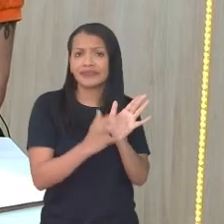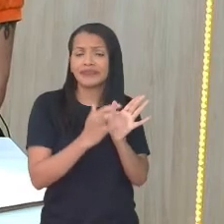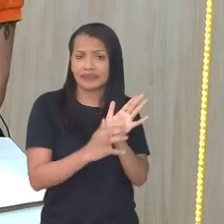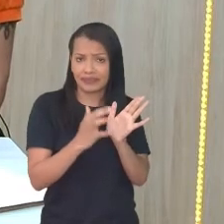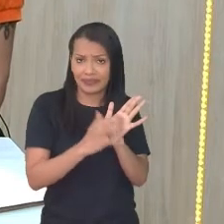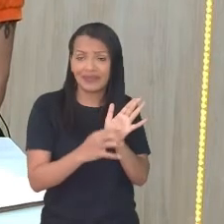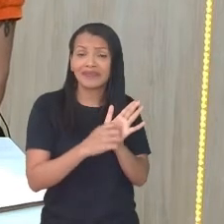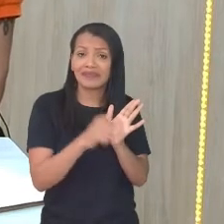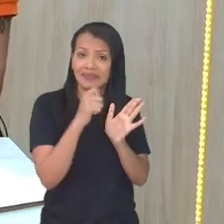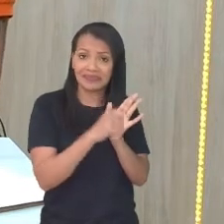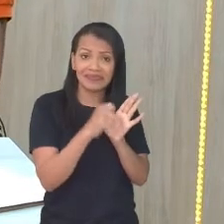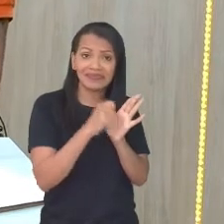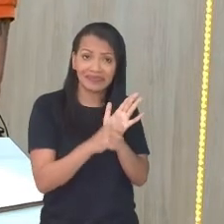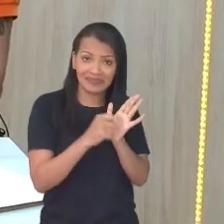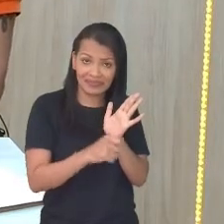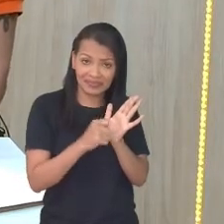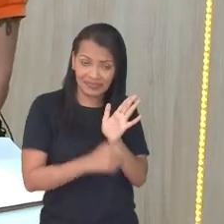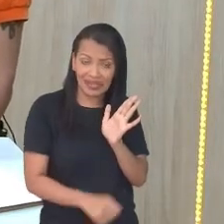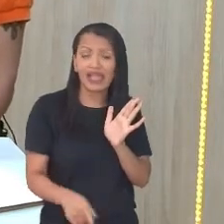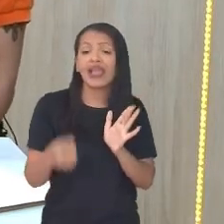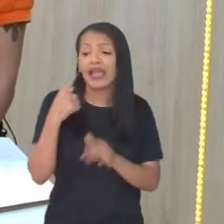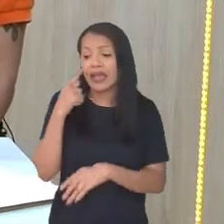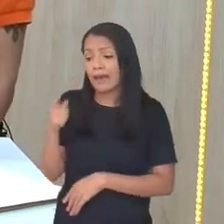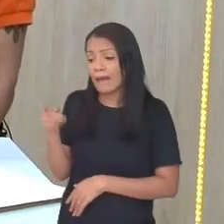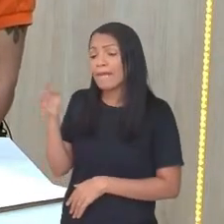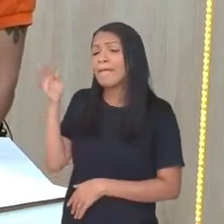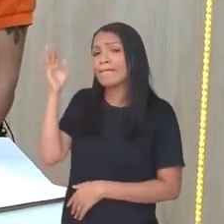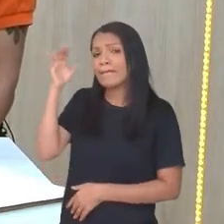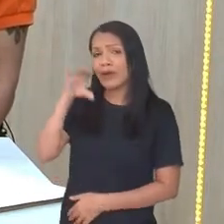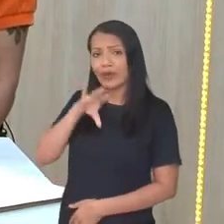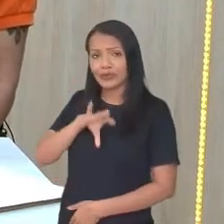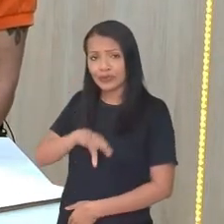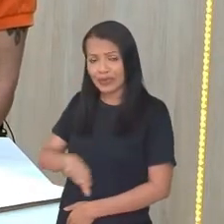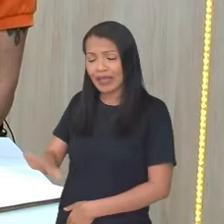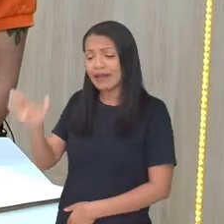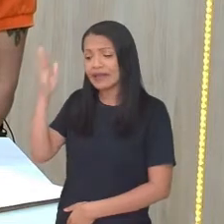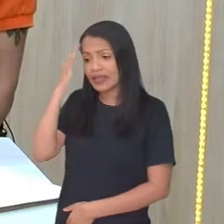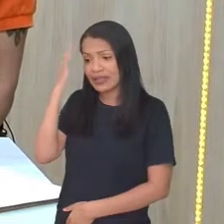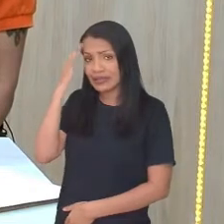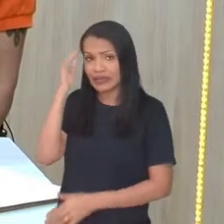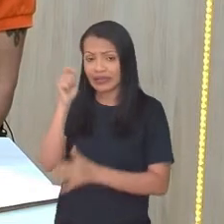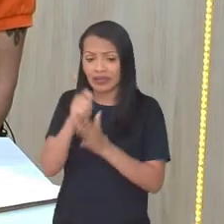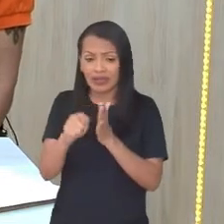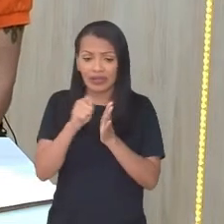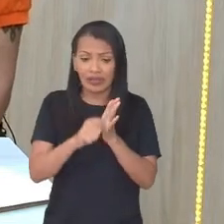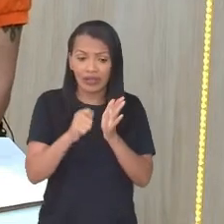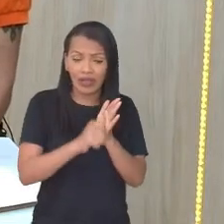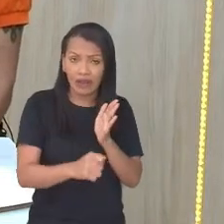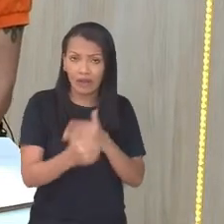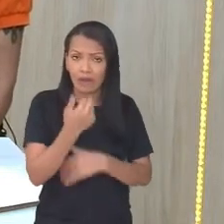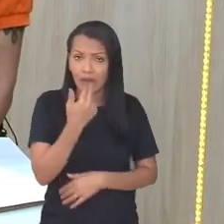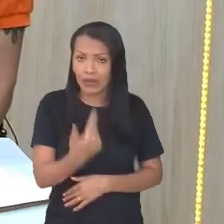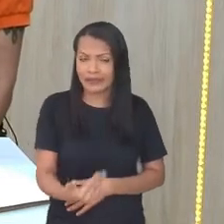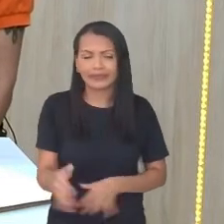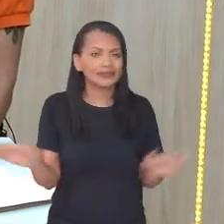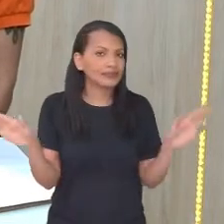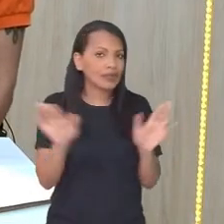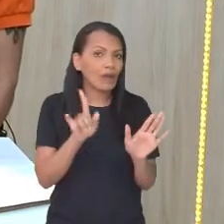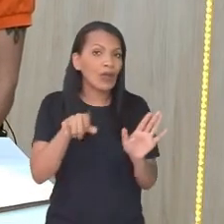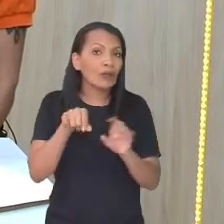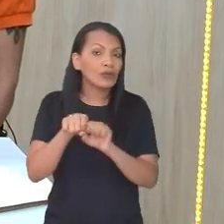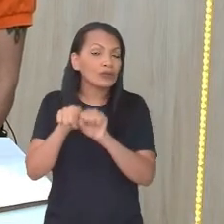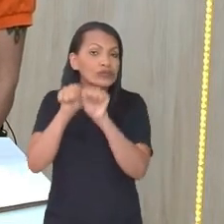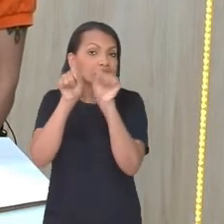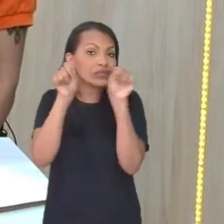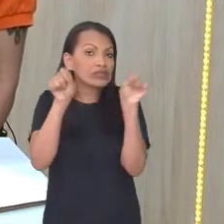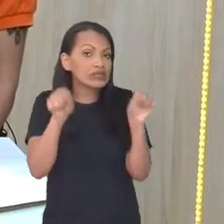escrito dessa forma. Então, ele está em português e a gente vai entender, né, que braille não é um idioma, mas é um sim, sistema sim. em